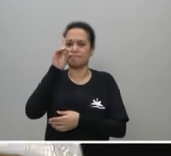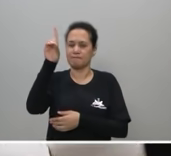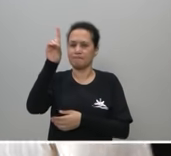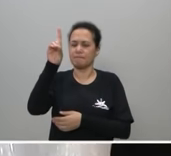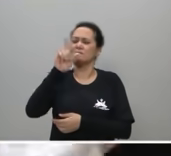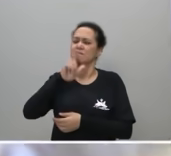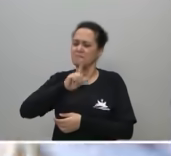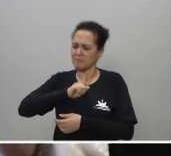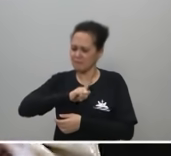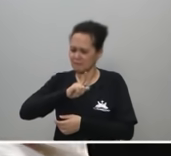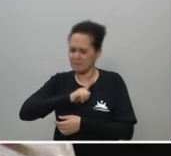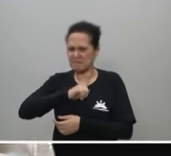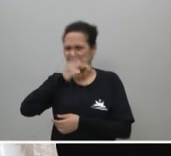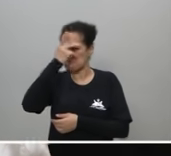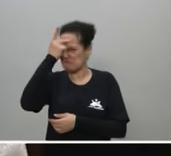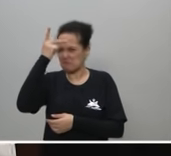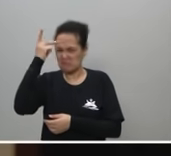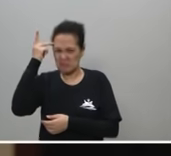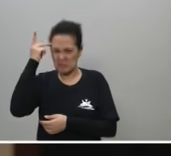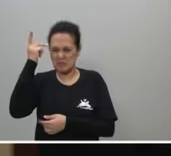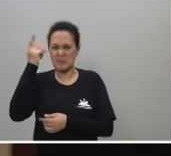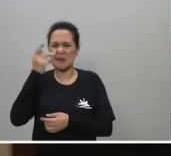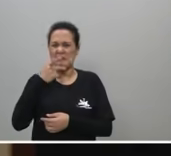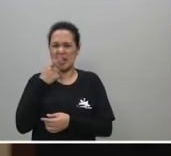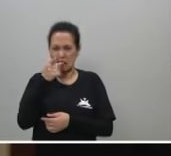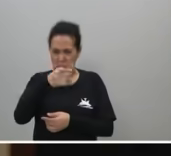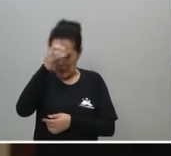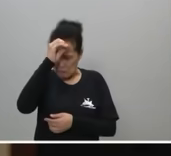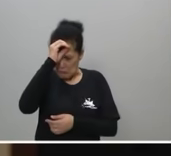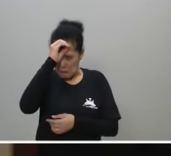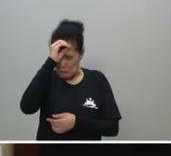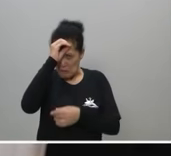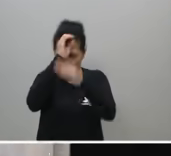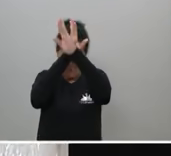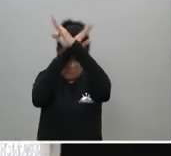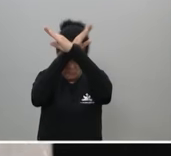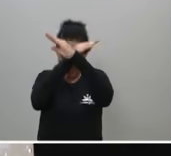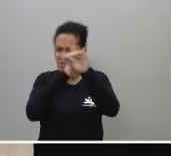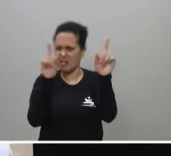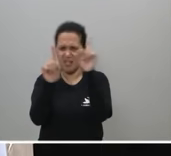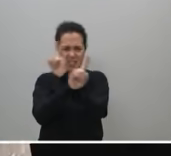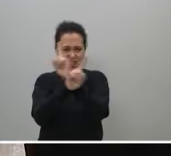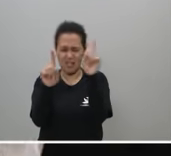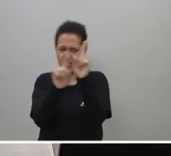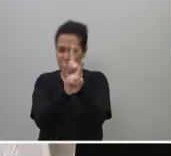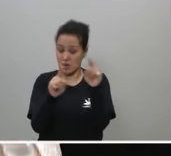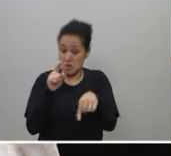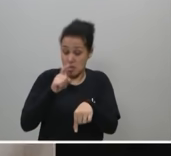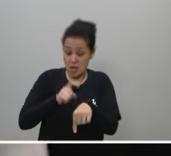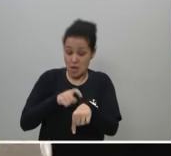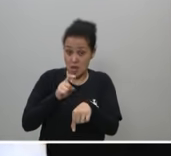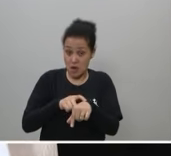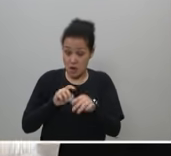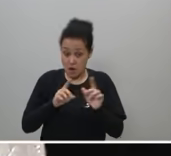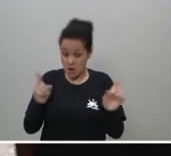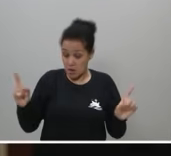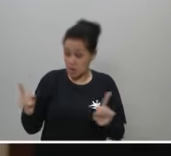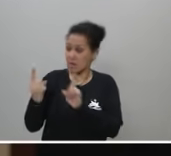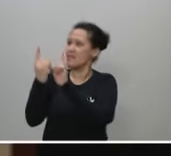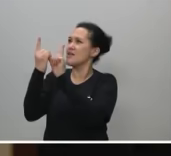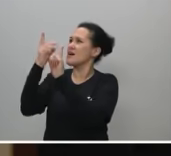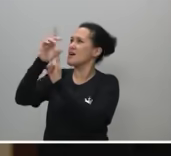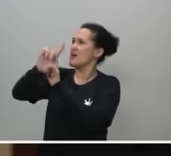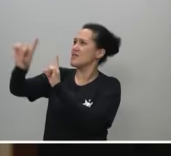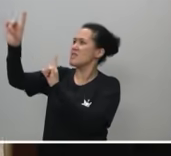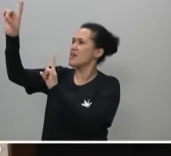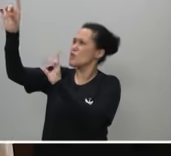que diz que isso é alienação. Alienação não é, porque quando o ser humano se voltar para Deus e se guiar pelo Espírito Santo,